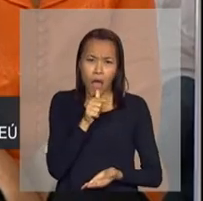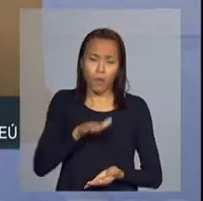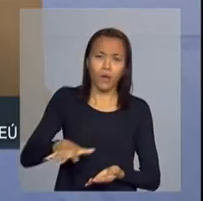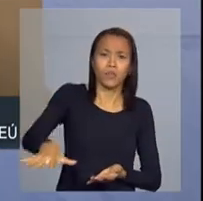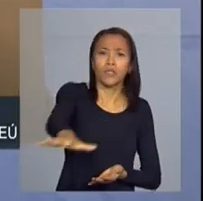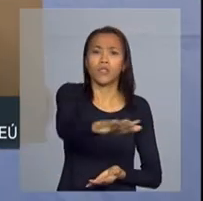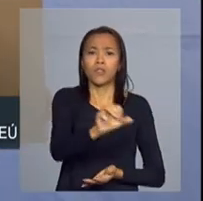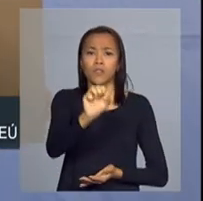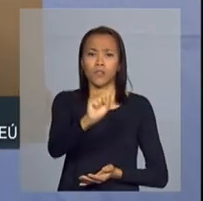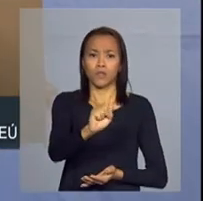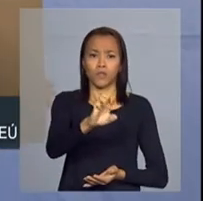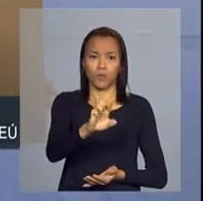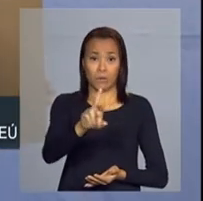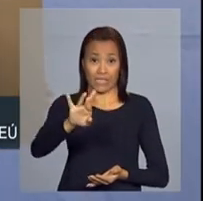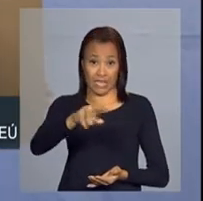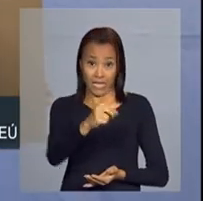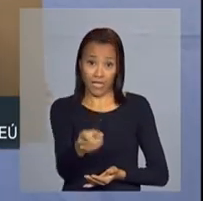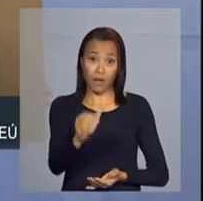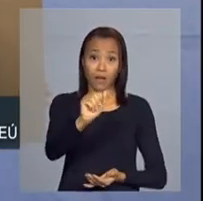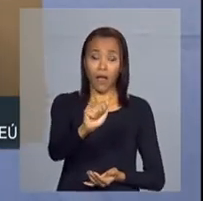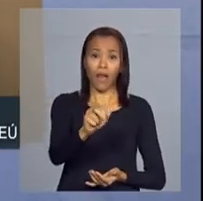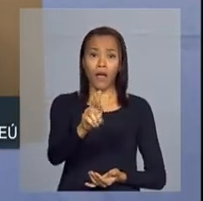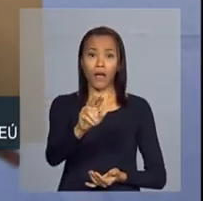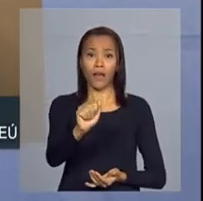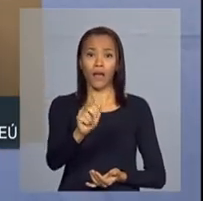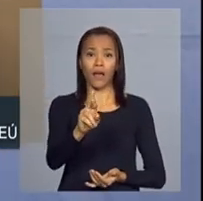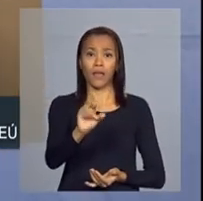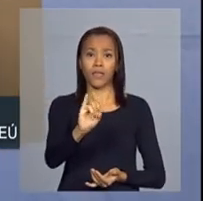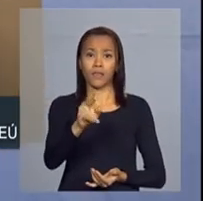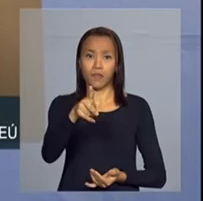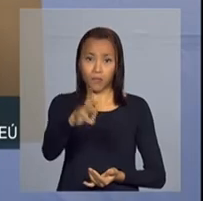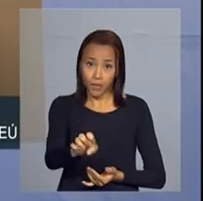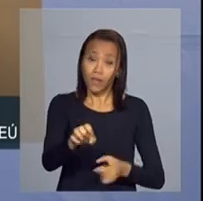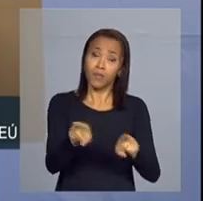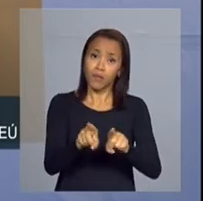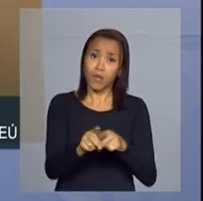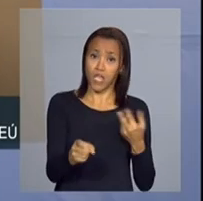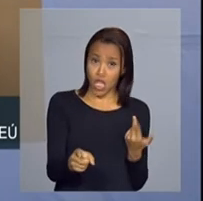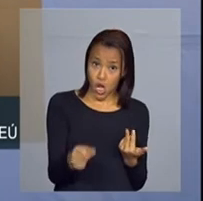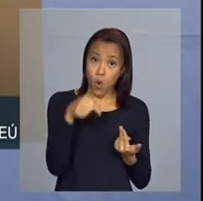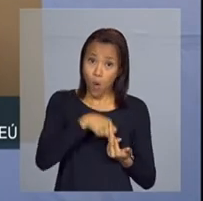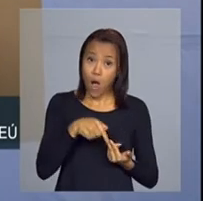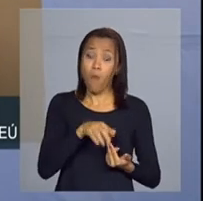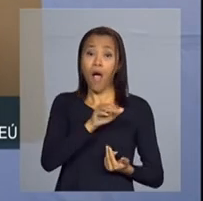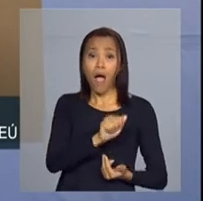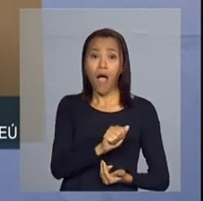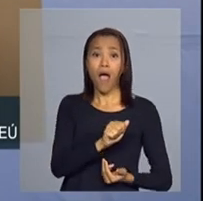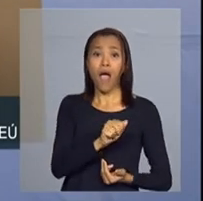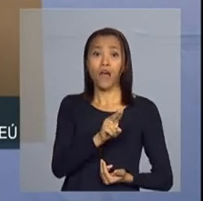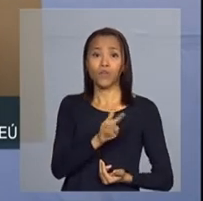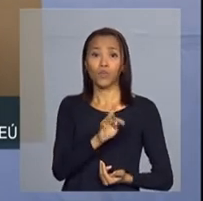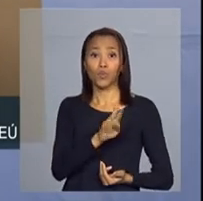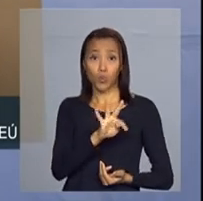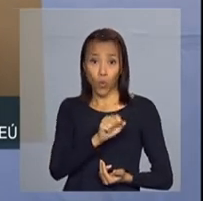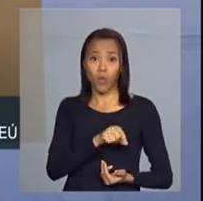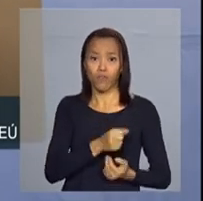Araripe, para poder garantir, assim como a adutora do Agreste e o ramal do Agreste,